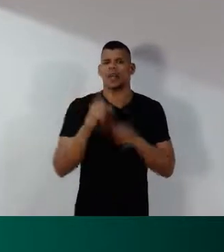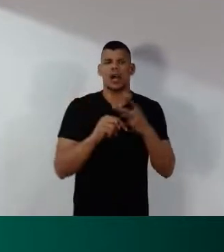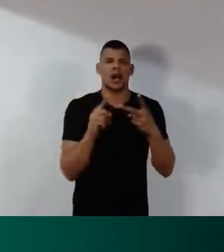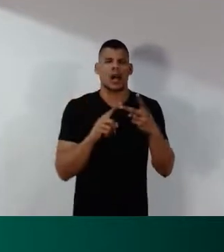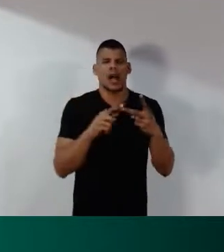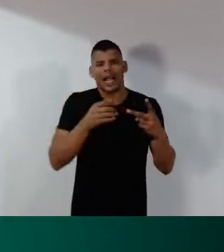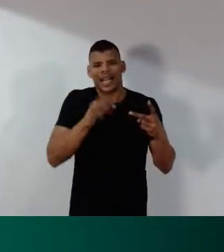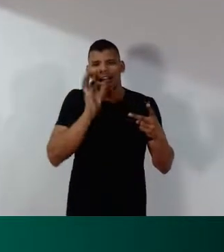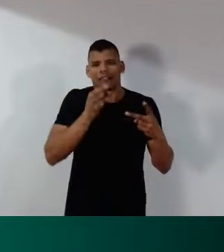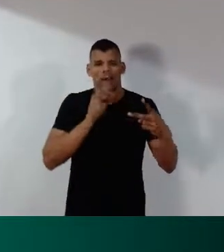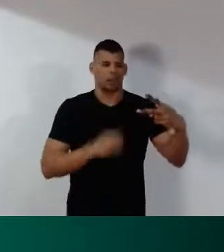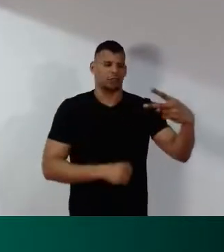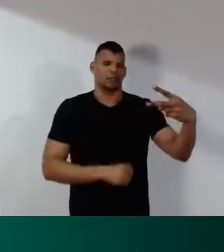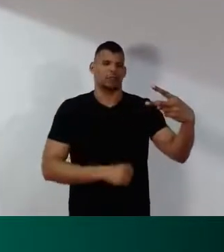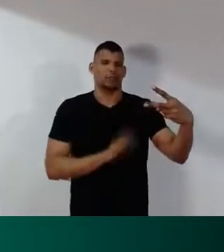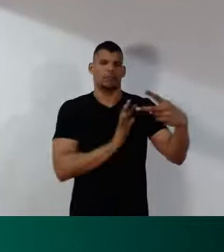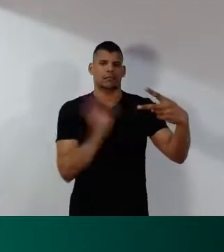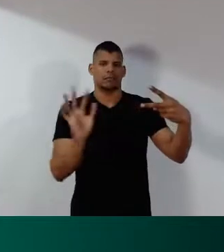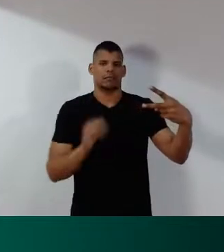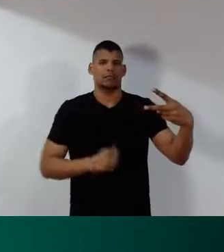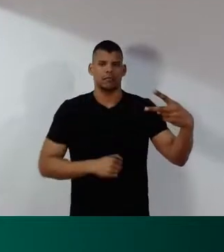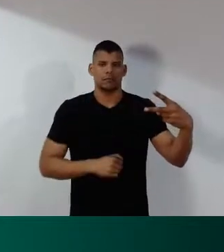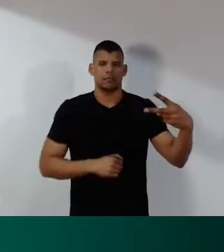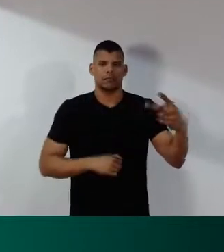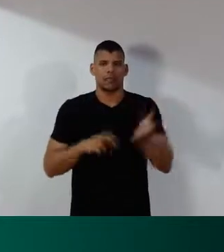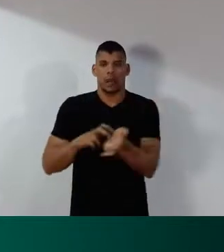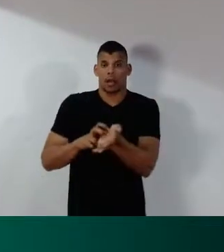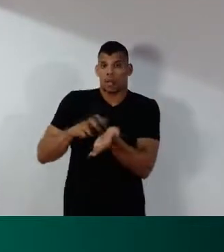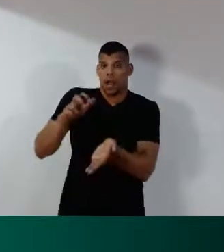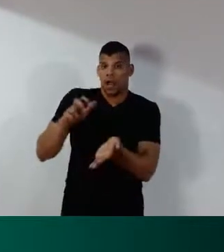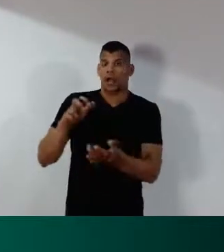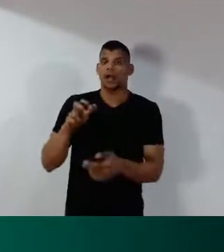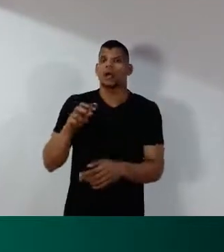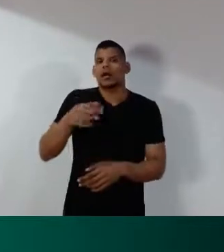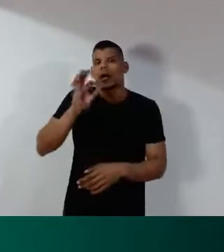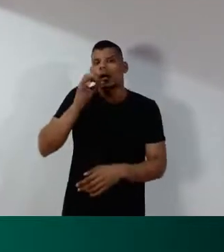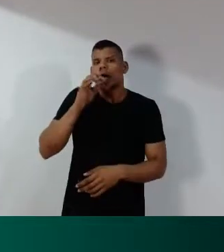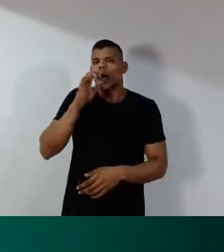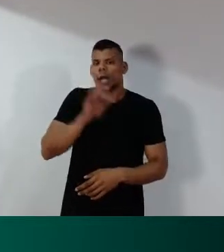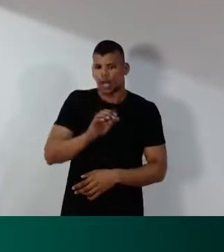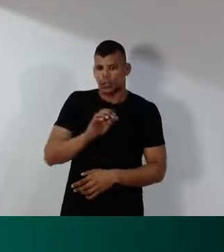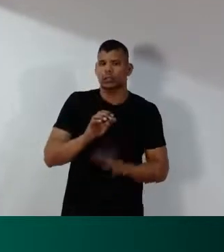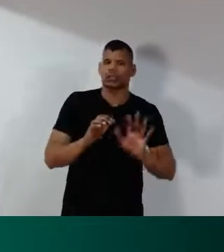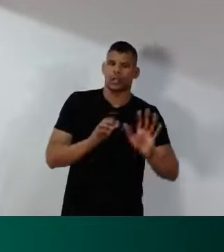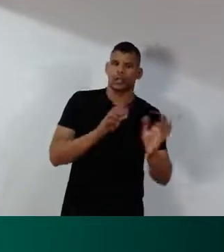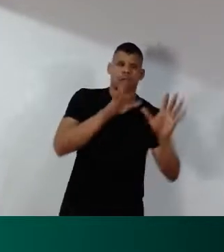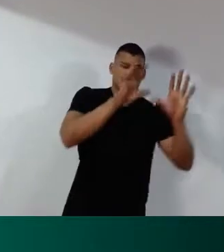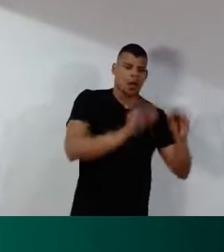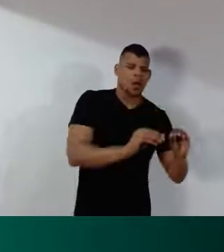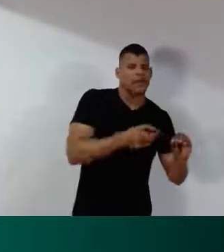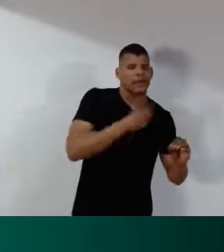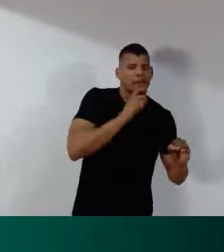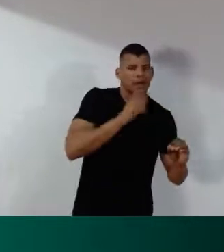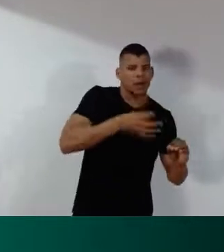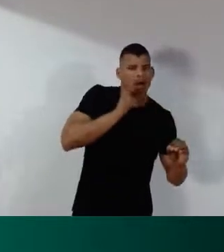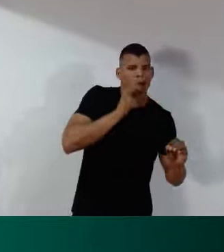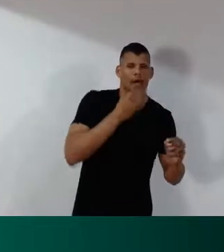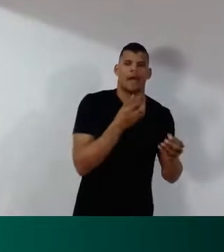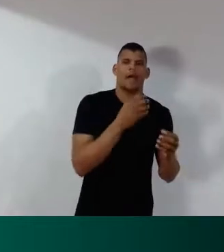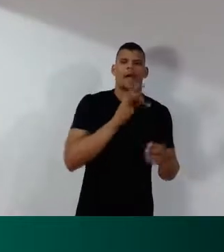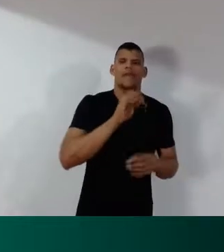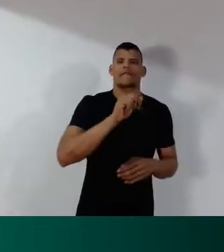quente de manhã o café Tá quente aí quando era de noite e não dava para esquentar pelo tinha gás era café frio com farinha